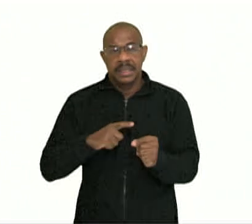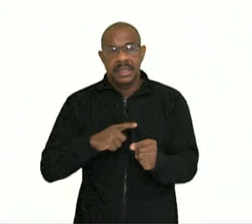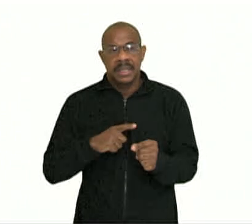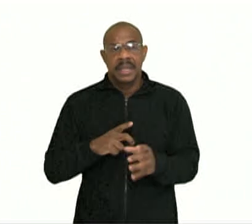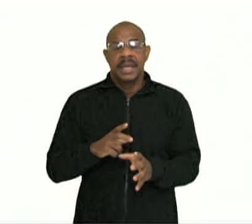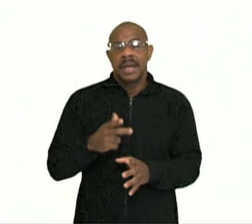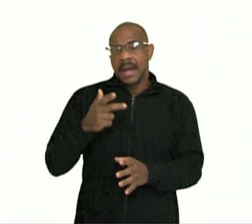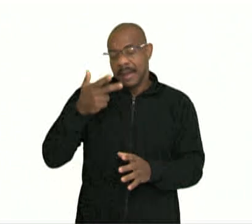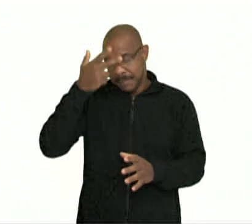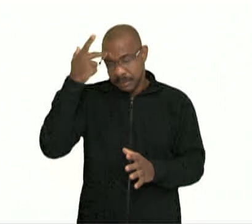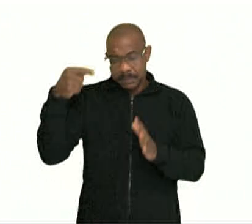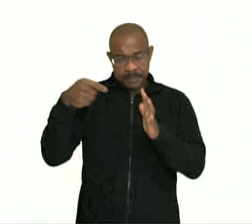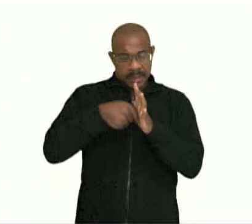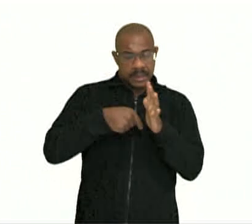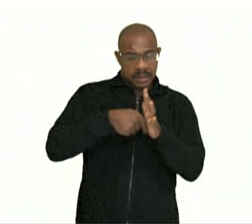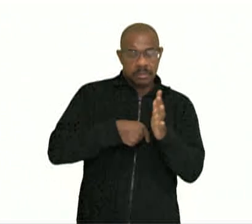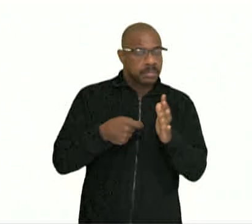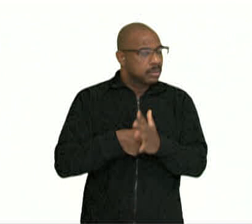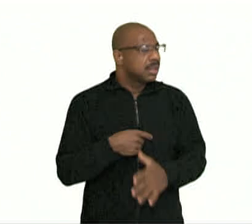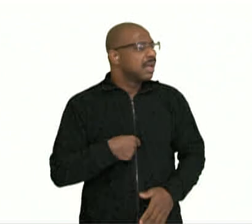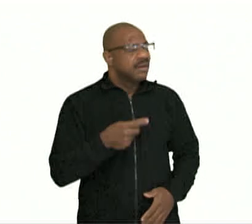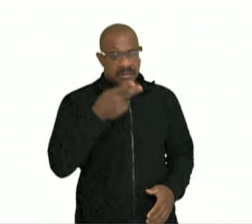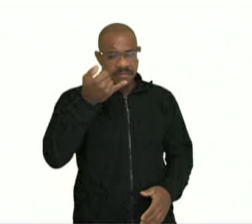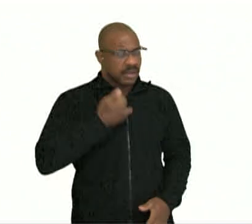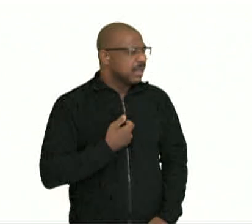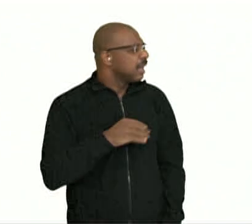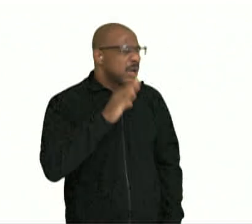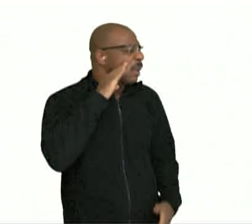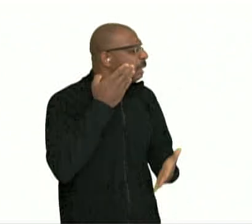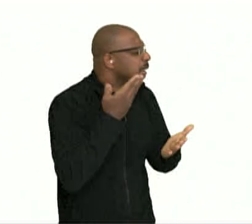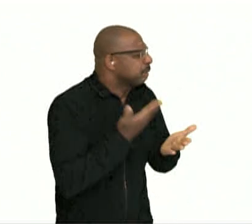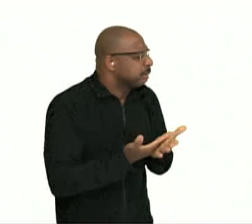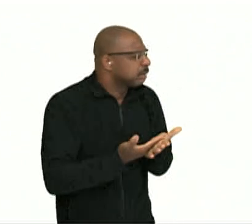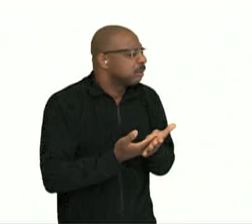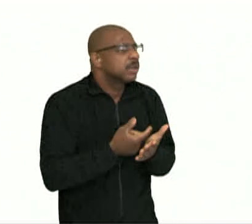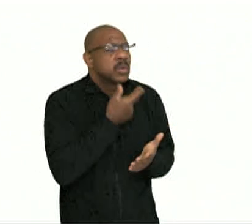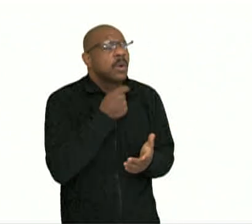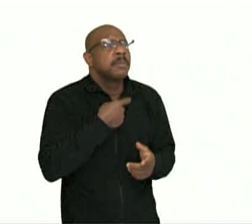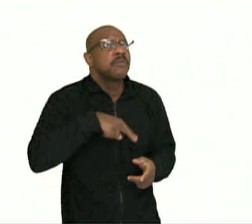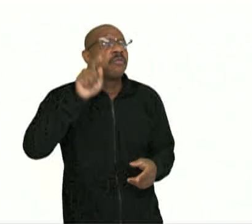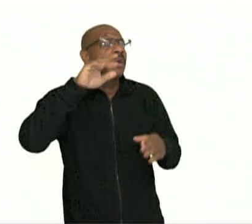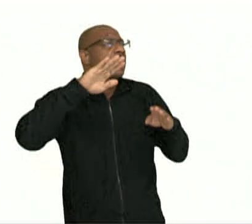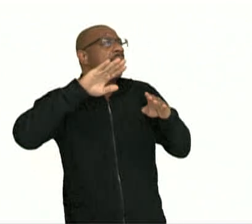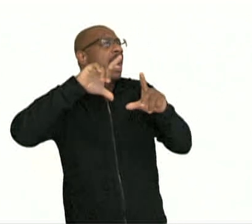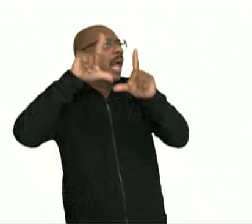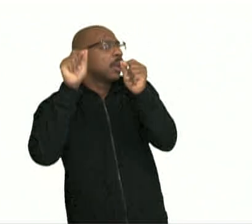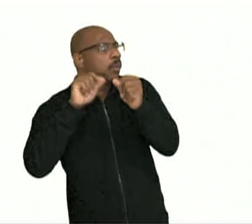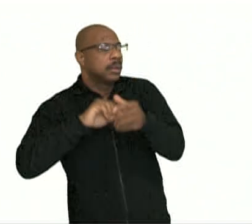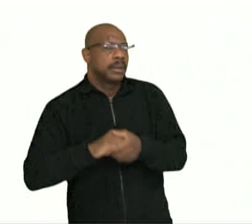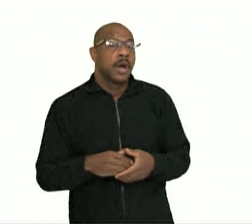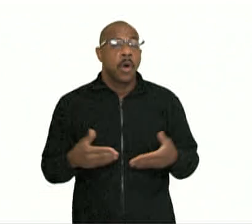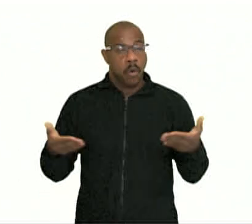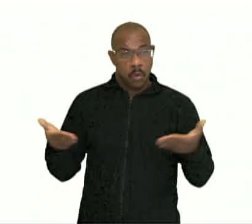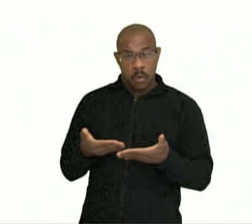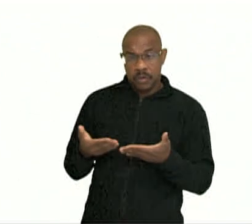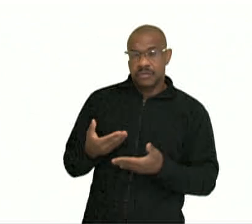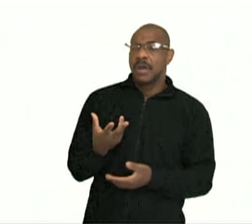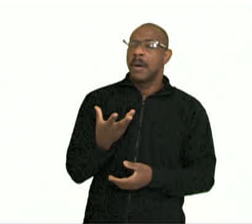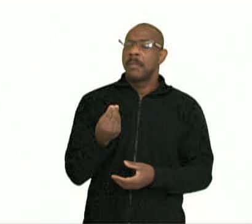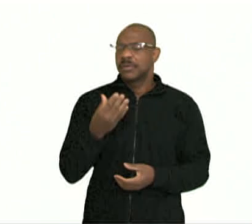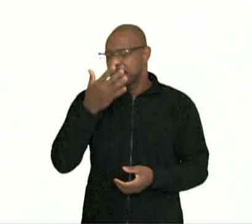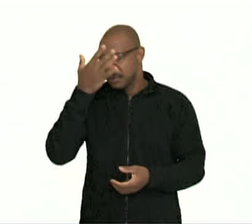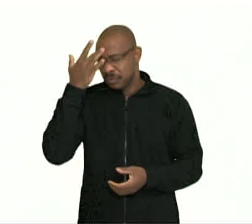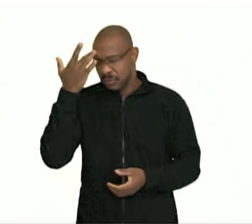alguém que diz não acreditar nas viagens do homem à Lua. Até hoje, muita gente me faz